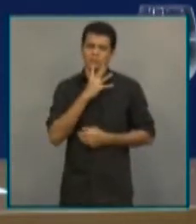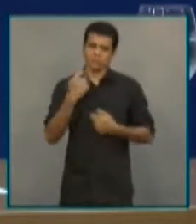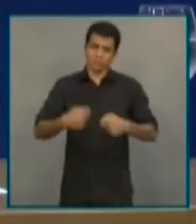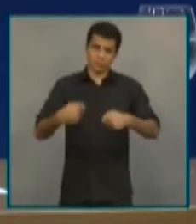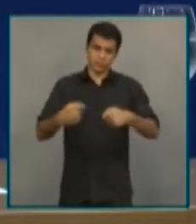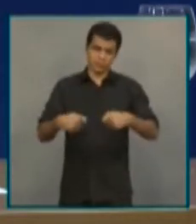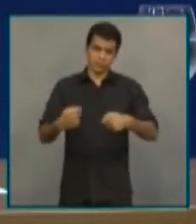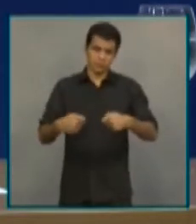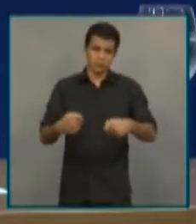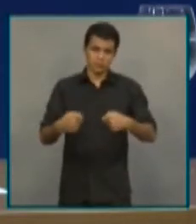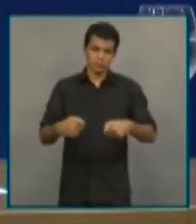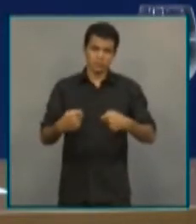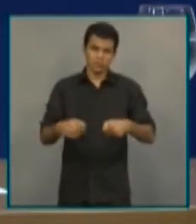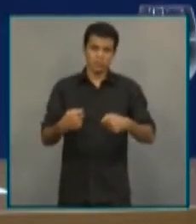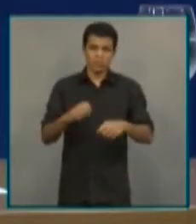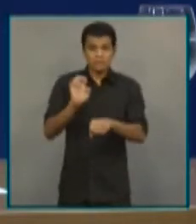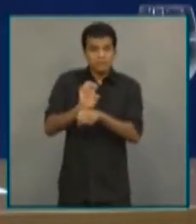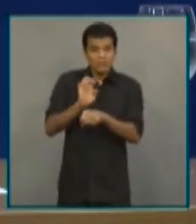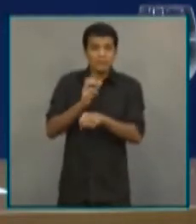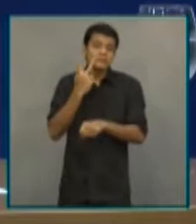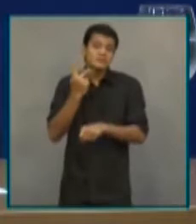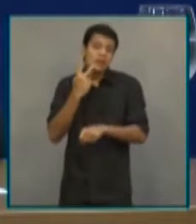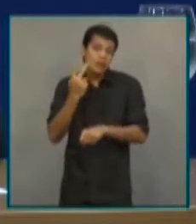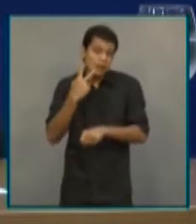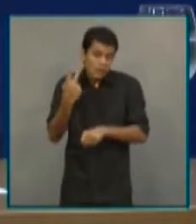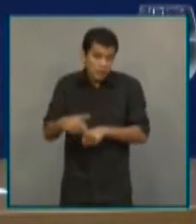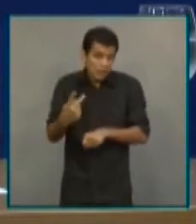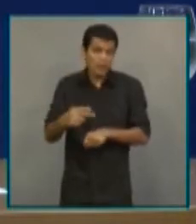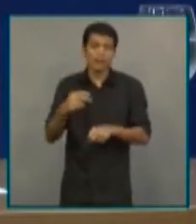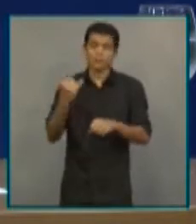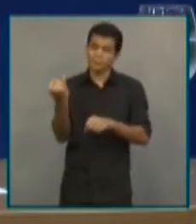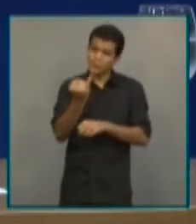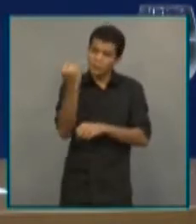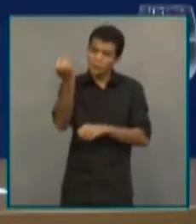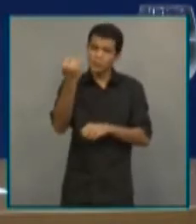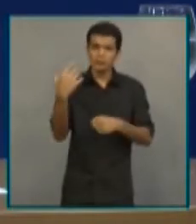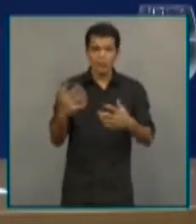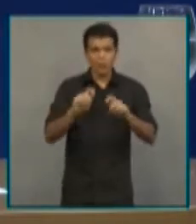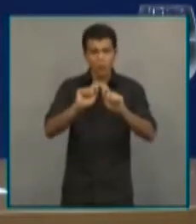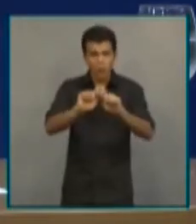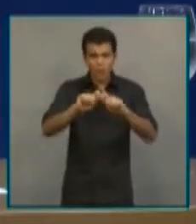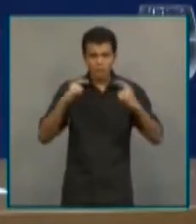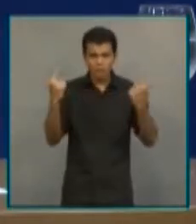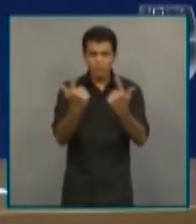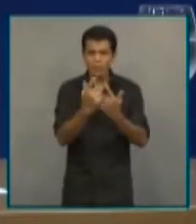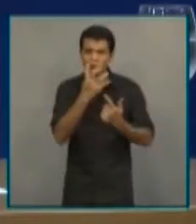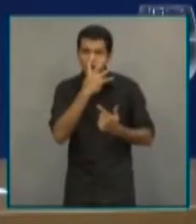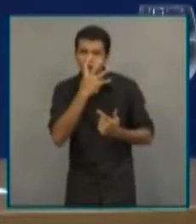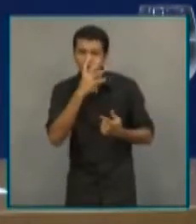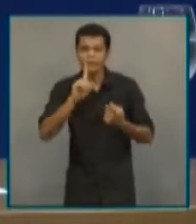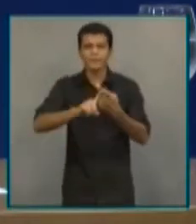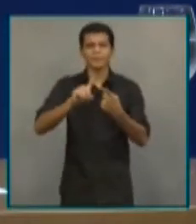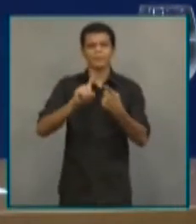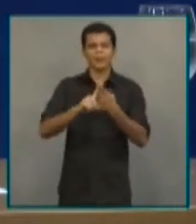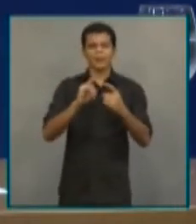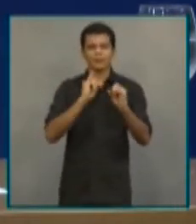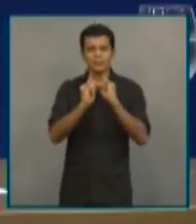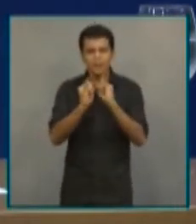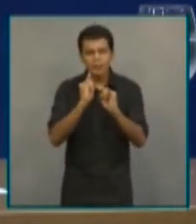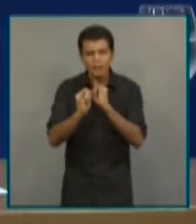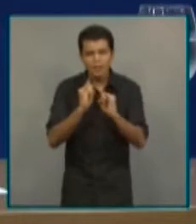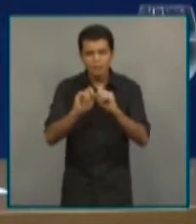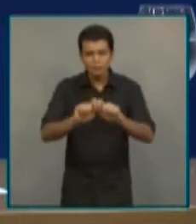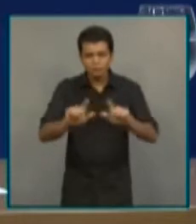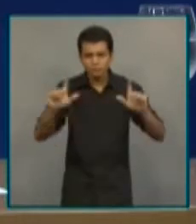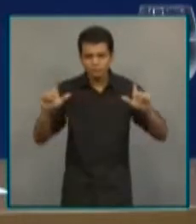municípios do Estado do Ceará. E eu acredito que, com a transmissão pela TV Assembleia, através da internet, da própria TV,